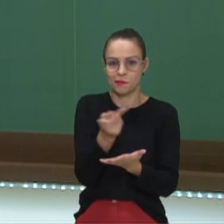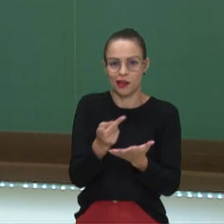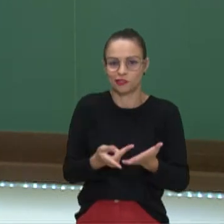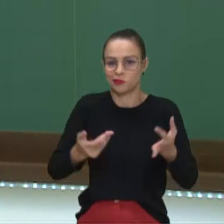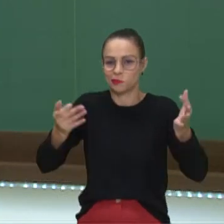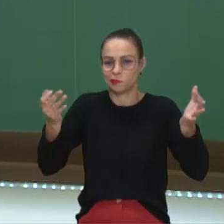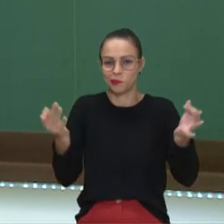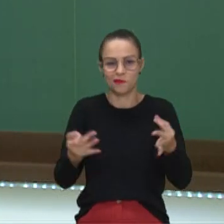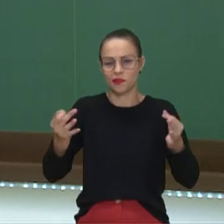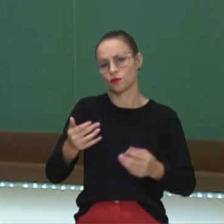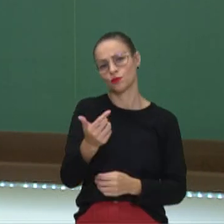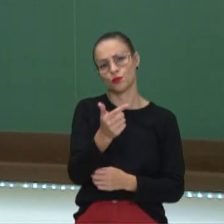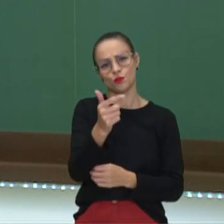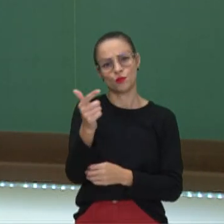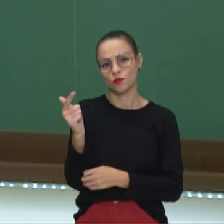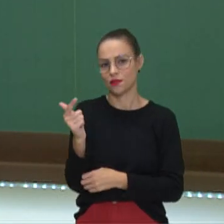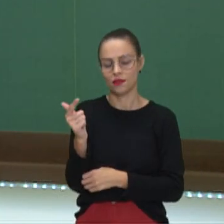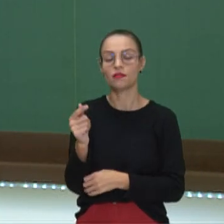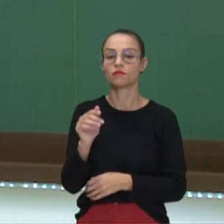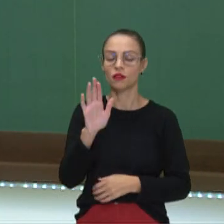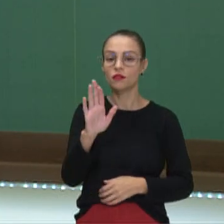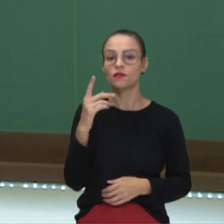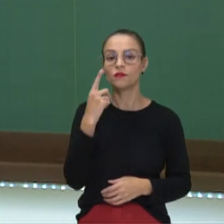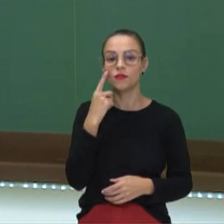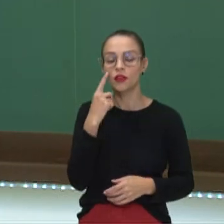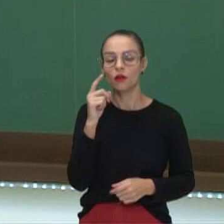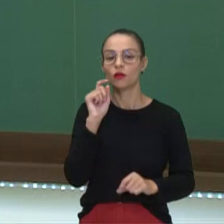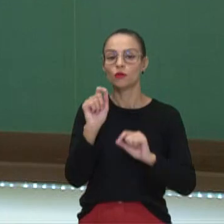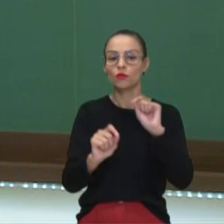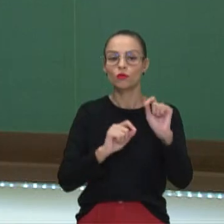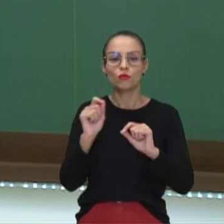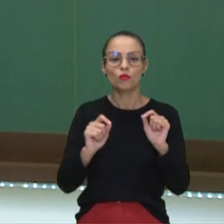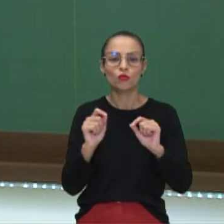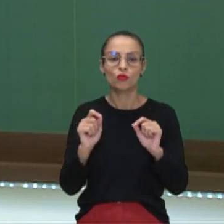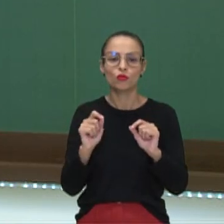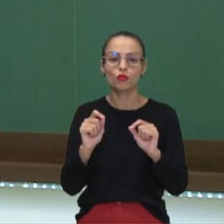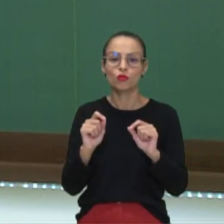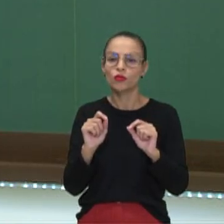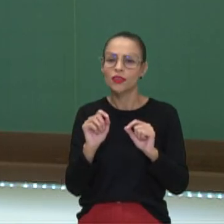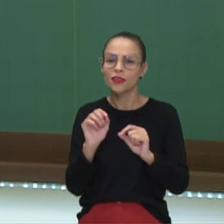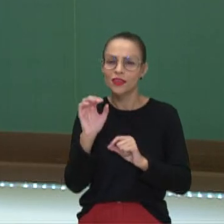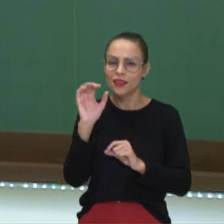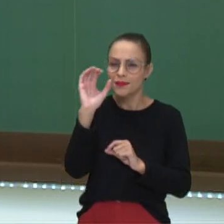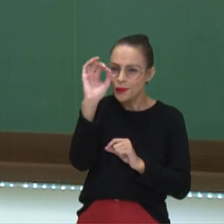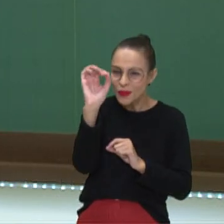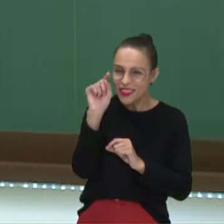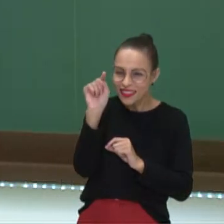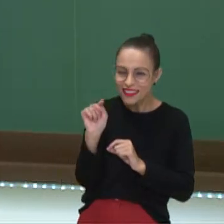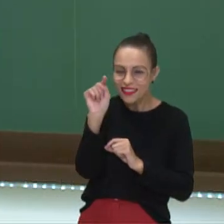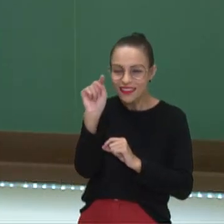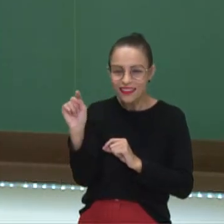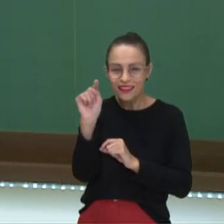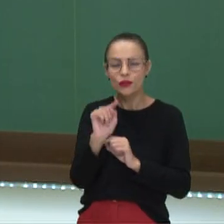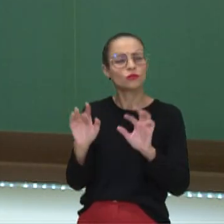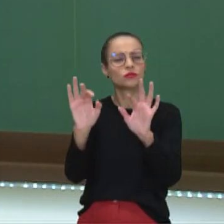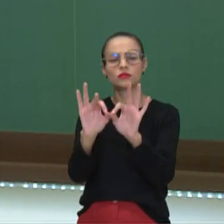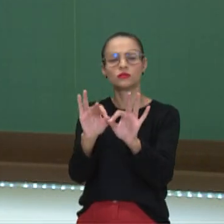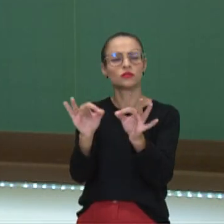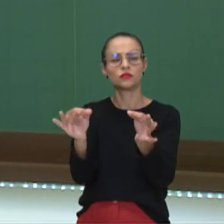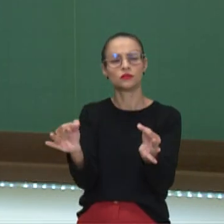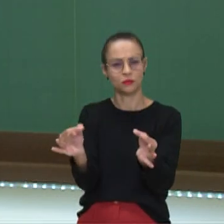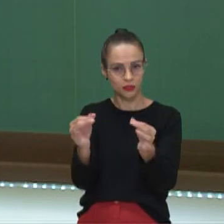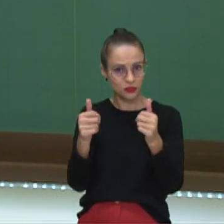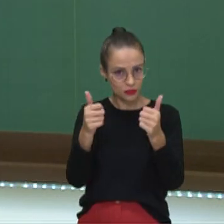desenhada certinho, como na realidade. Nós vimos o quê? Né? Bonecos feitos com palitos, né? Traços bem simples,